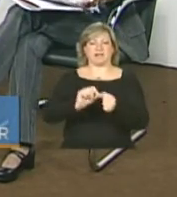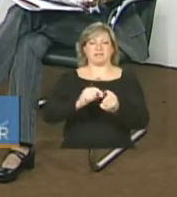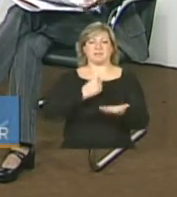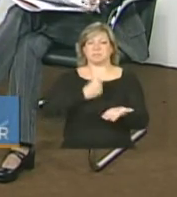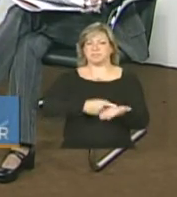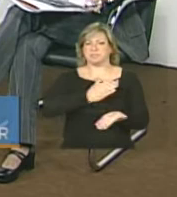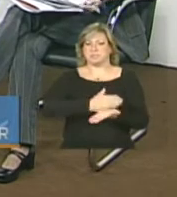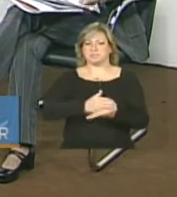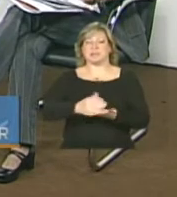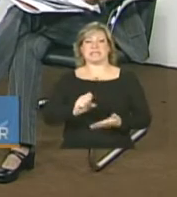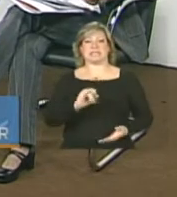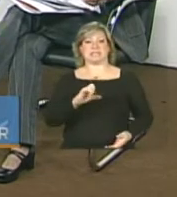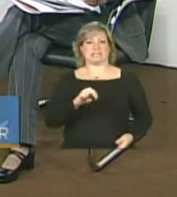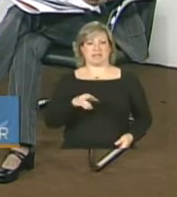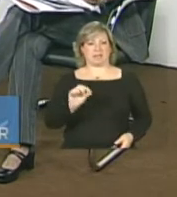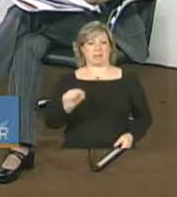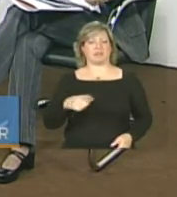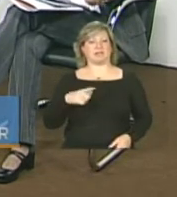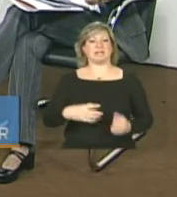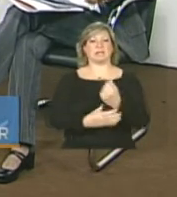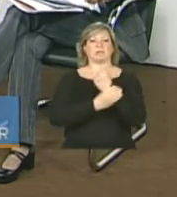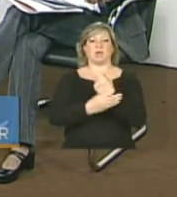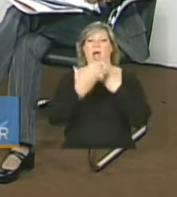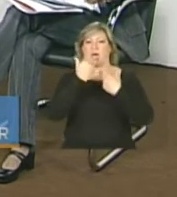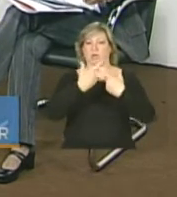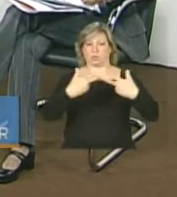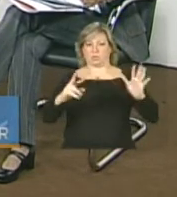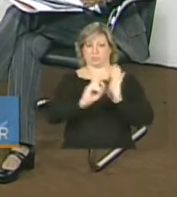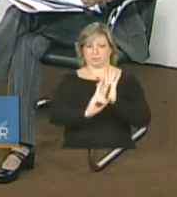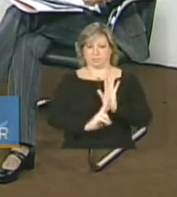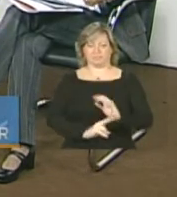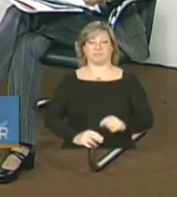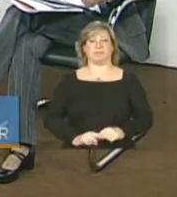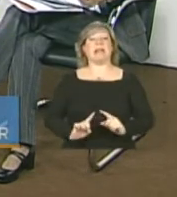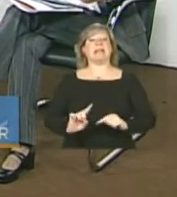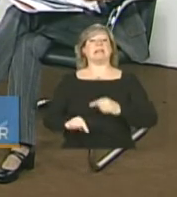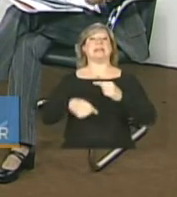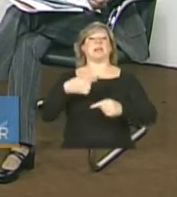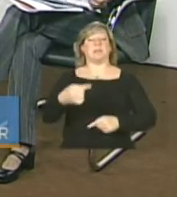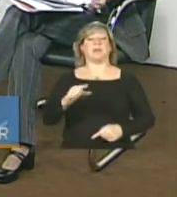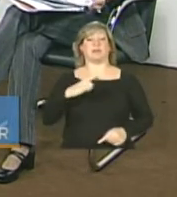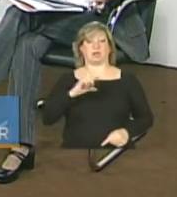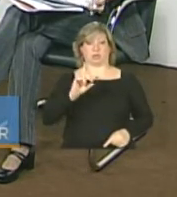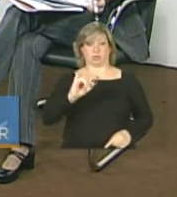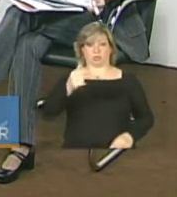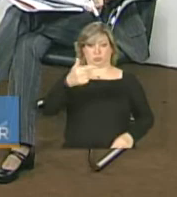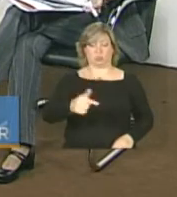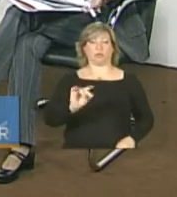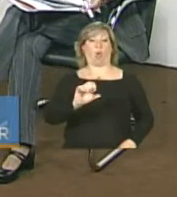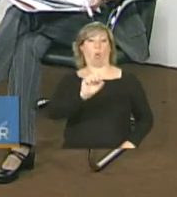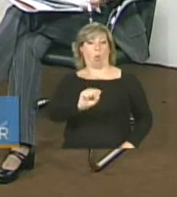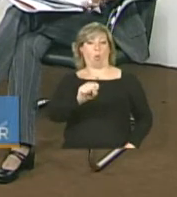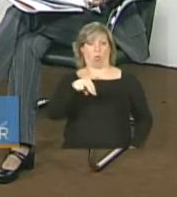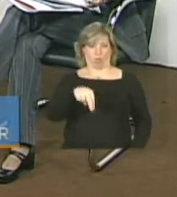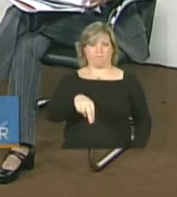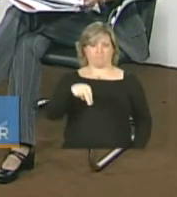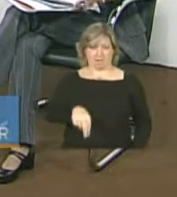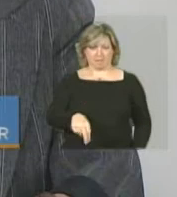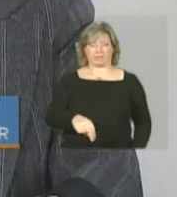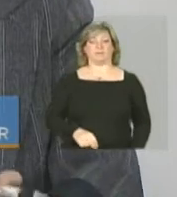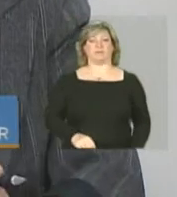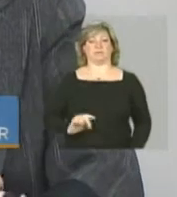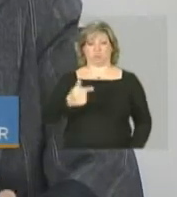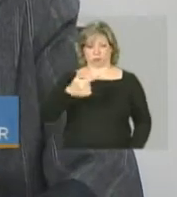do sistema de segurança alimentar. Depois nós temos o dia seguinte, o dia 8 de novembro, que